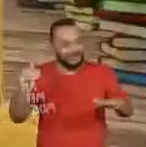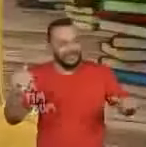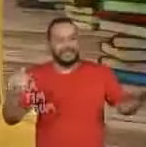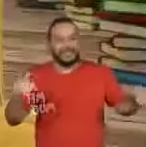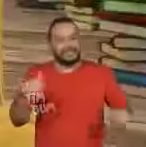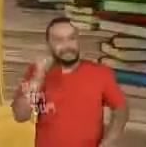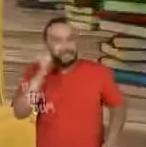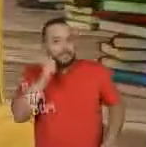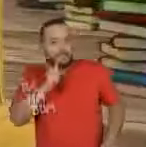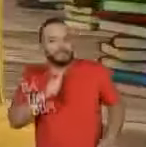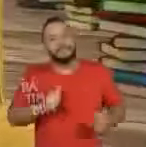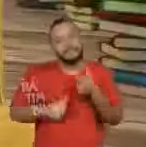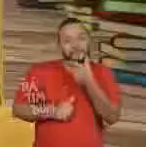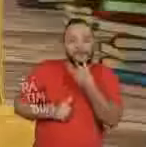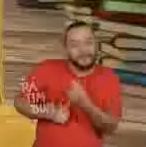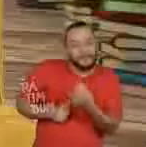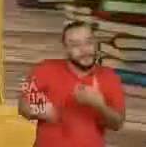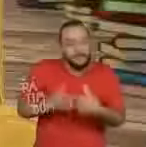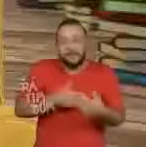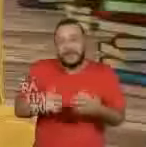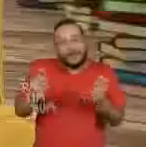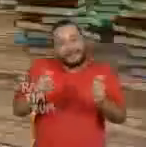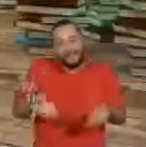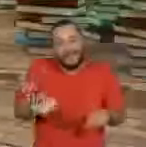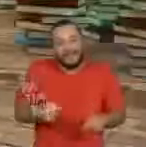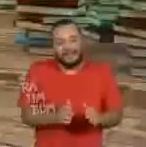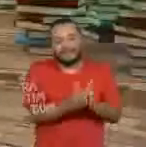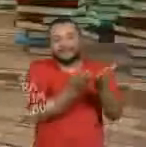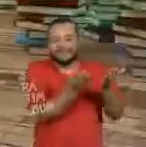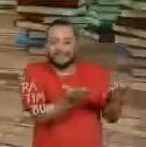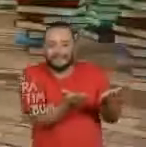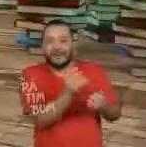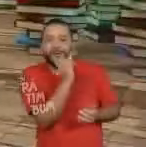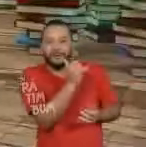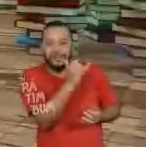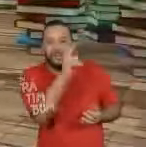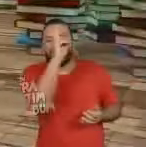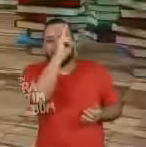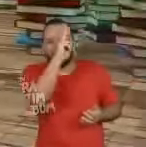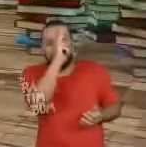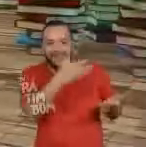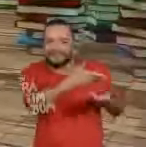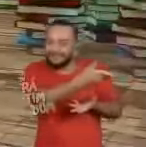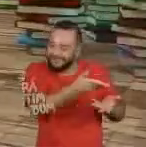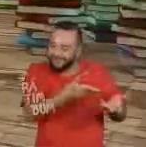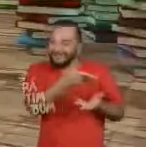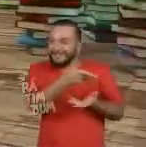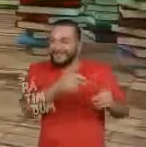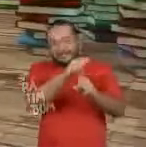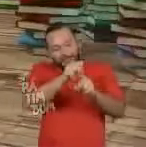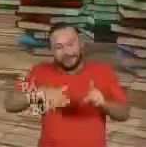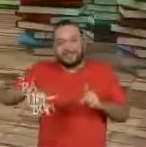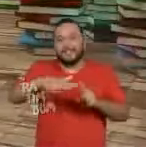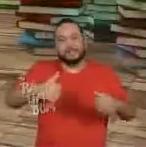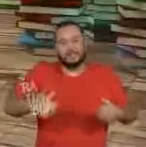pararem o tempo, amansarem as horas, para contar, ler e ouvir histórias, o mundo tem